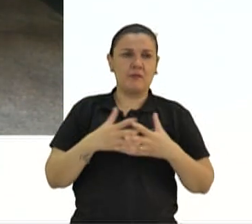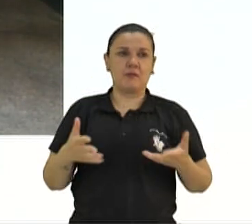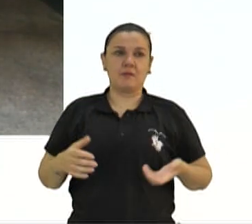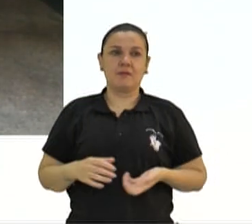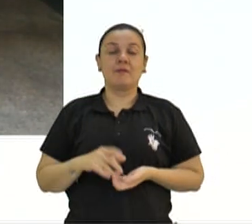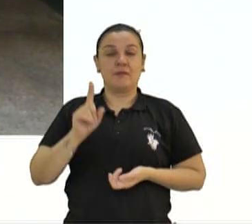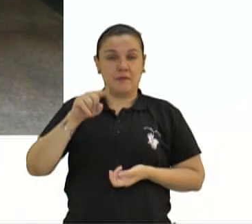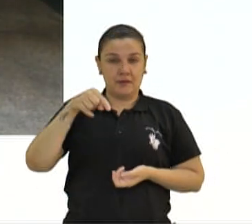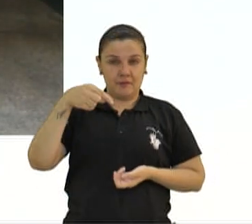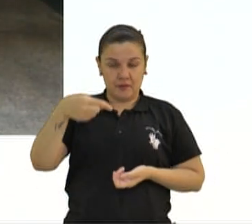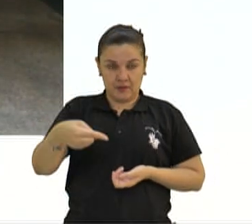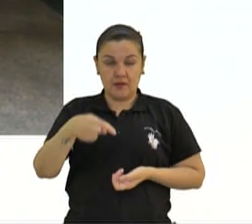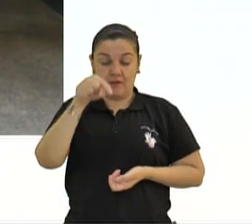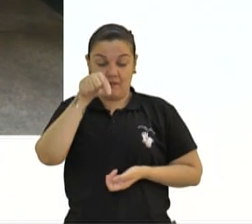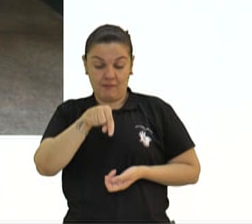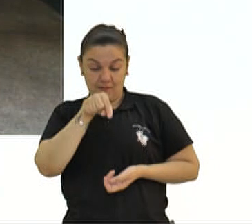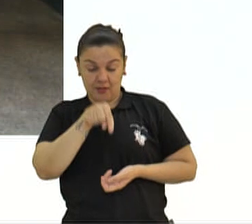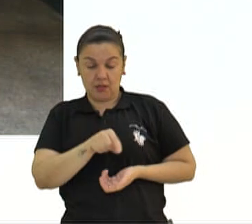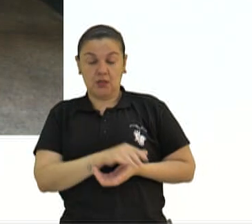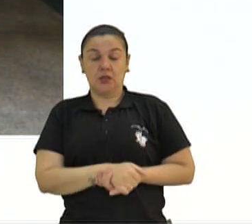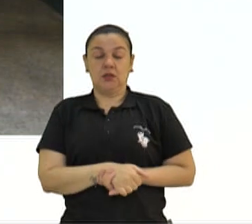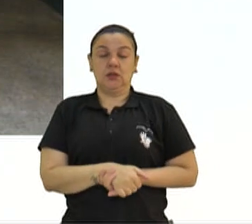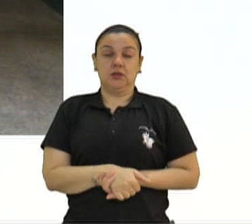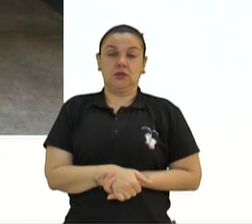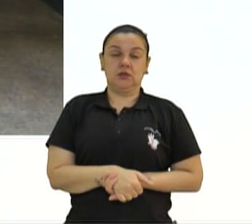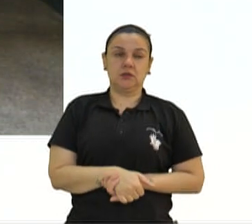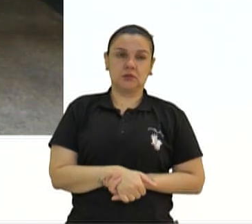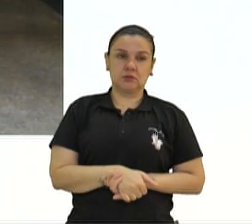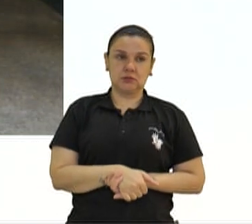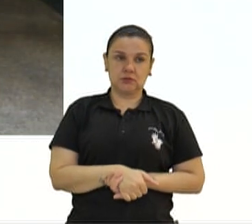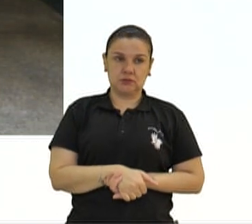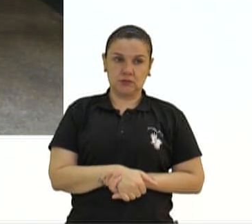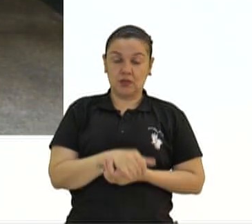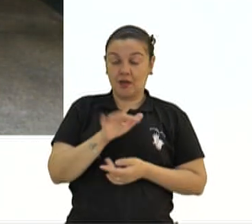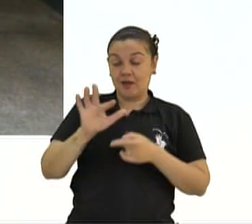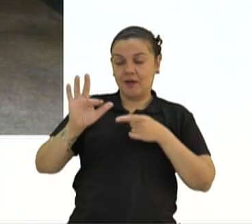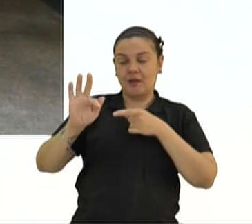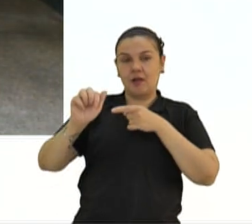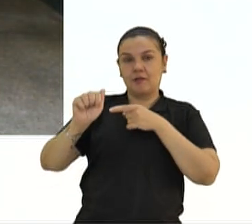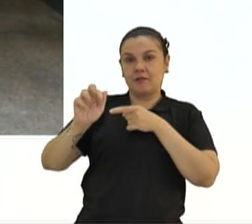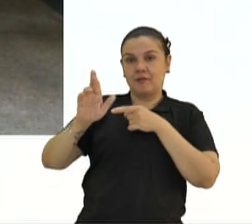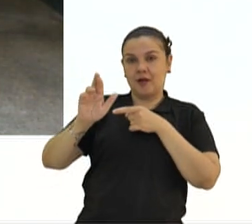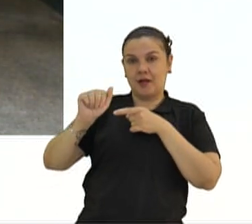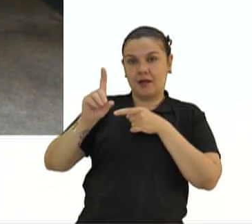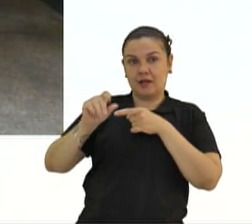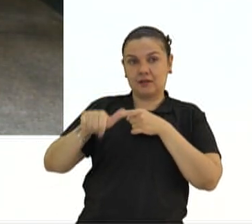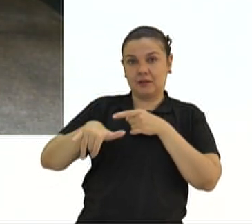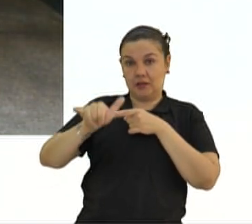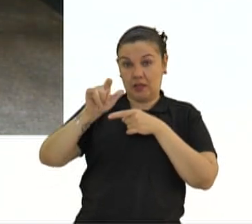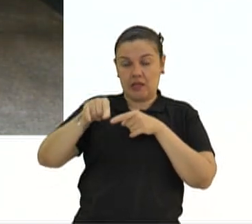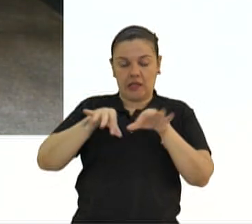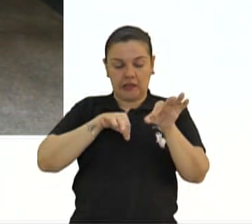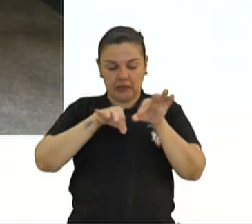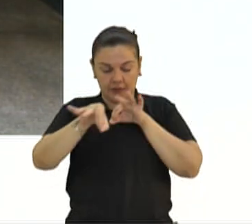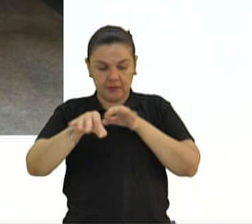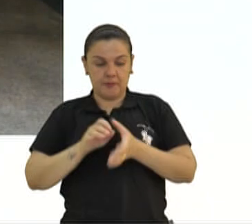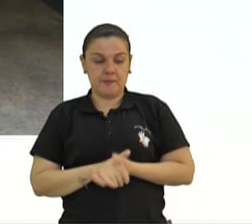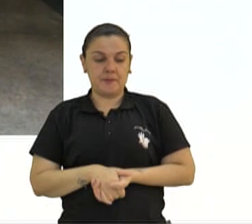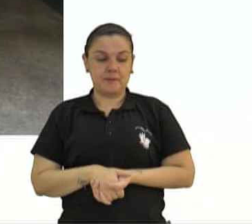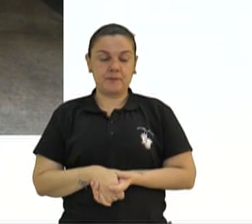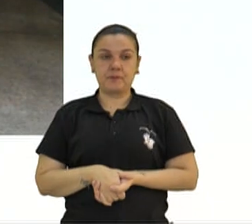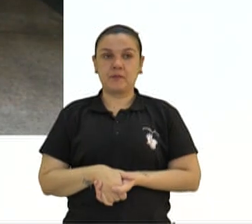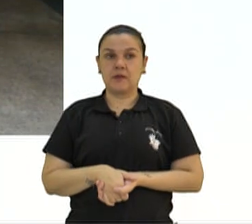mais tarde sim. Porque aqui, professor Varley, o Faraday, ele era muito prático. Okay. Né? Ele não fez nenhuma